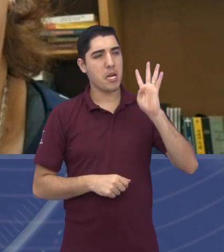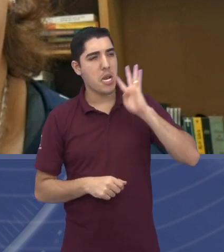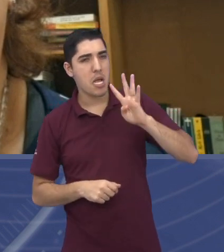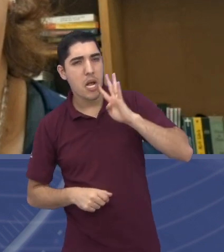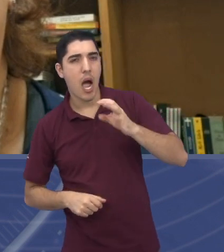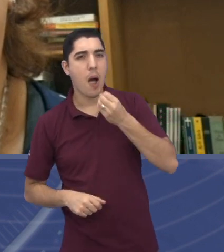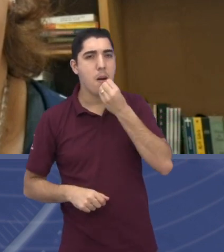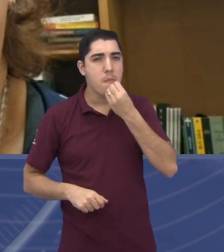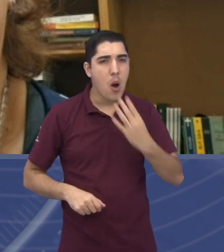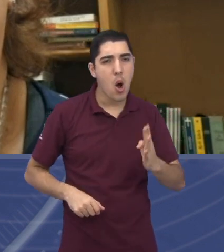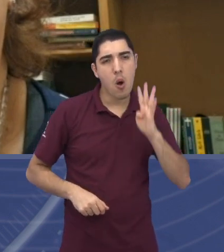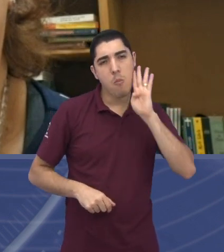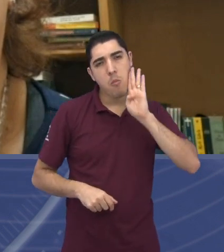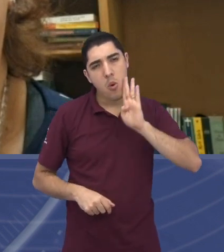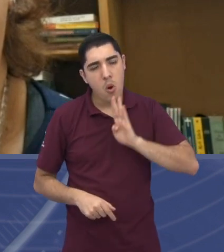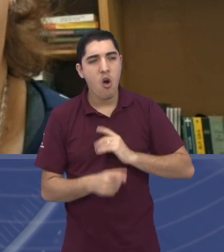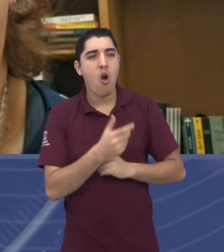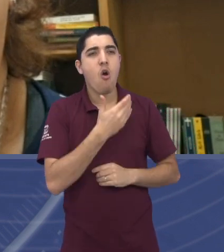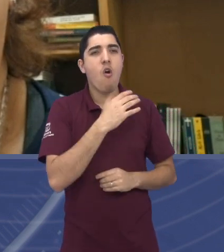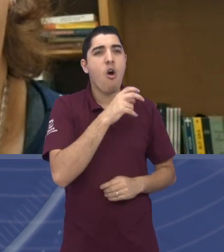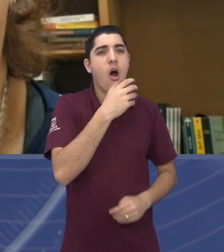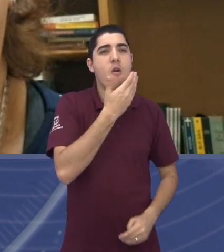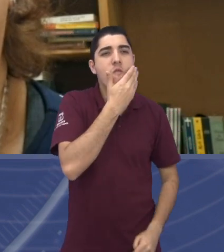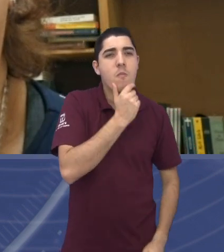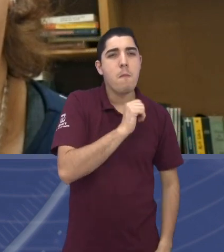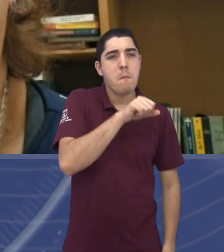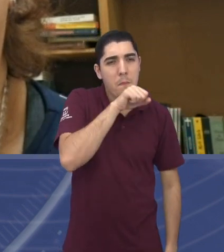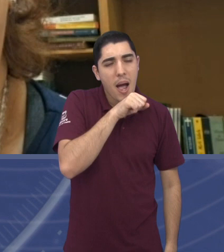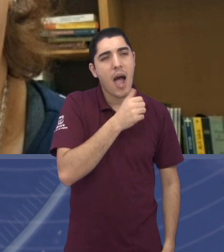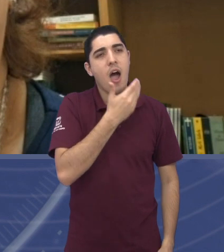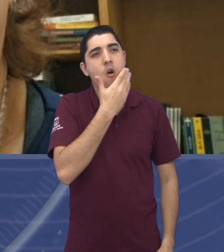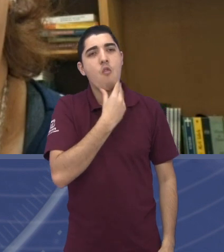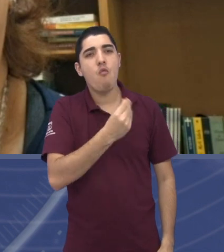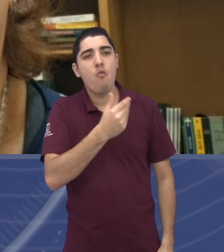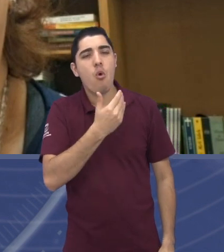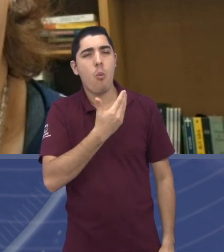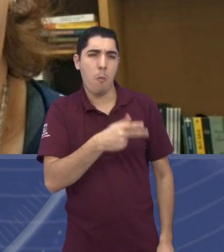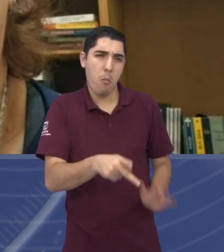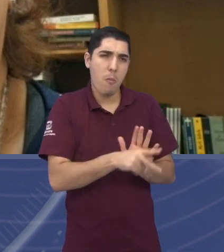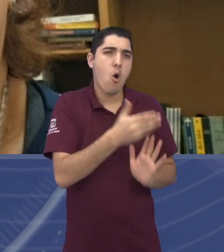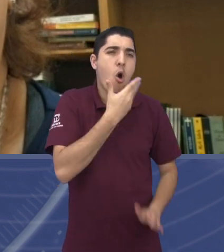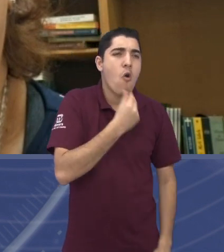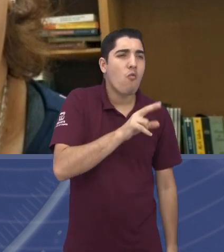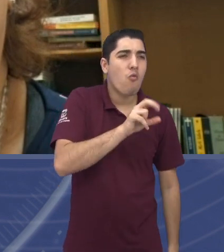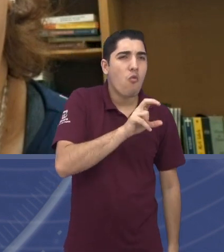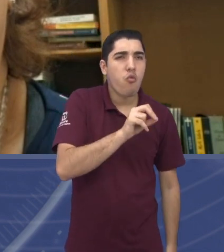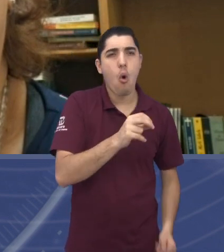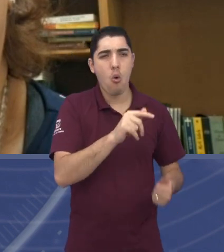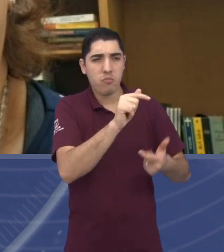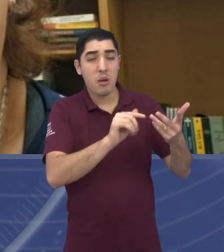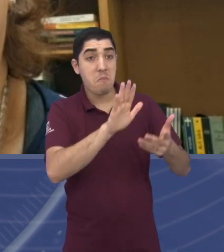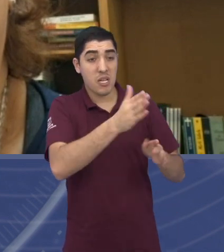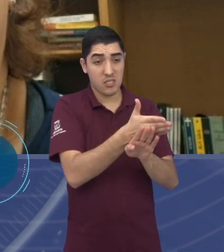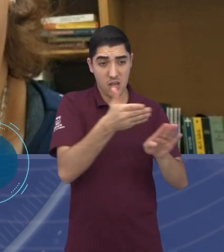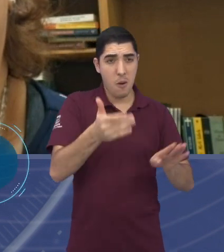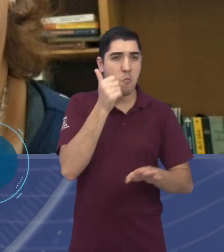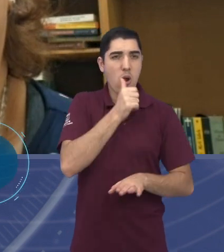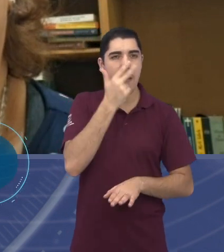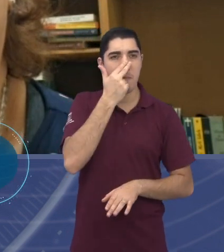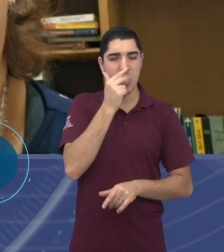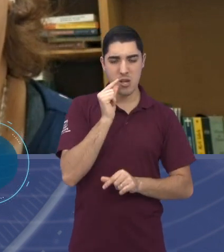boa, o pai, aquele vovô. Agora, as mulheres, elas são retratadas de uma forma pejorativa também,